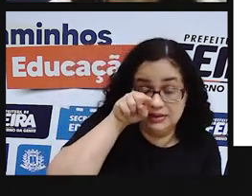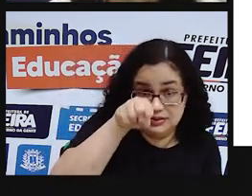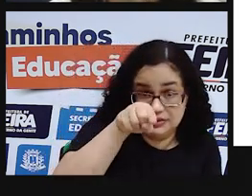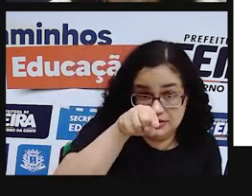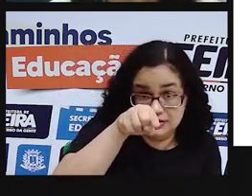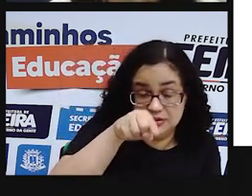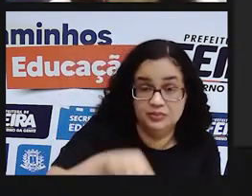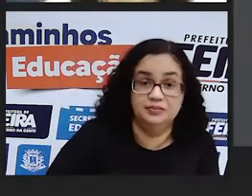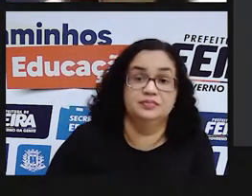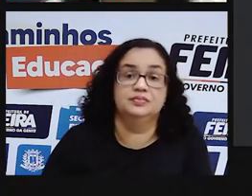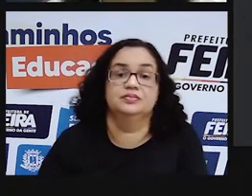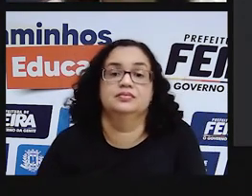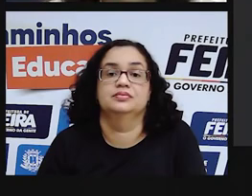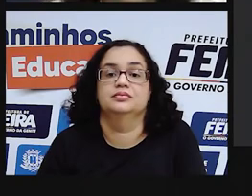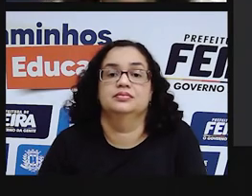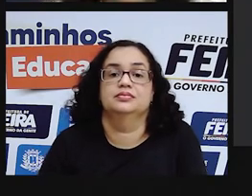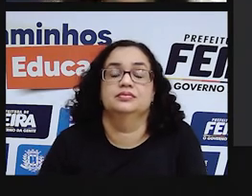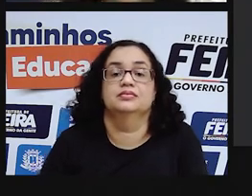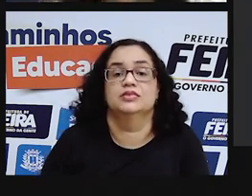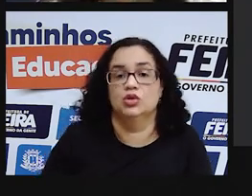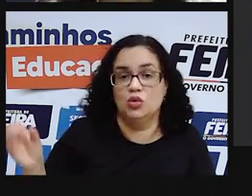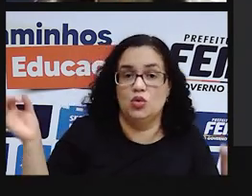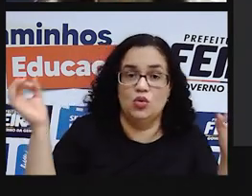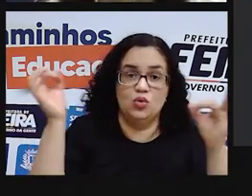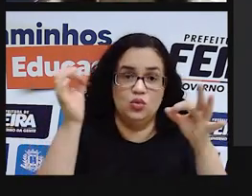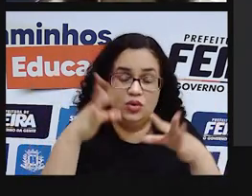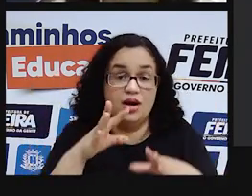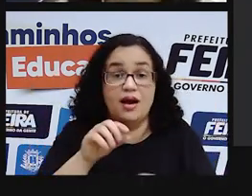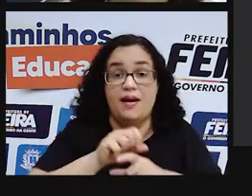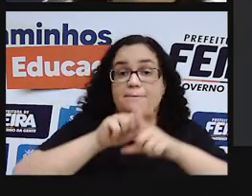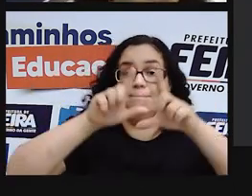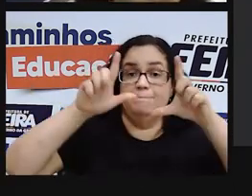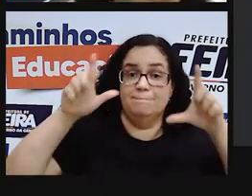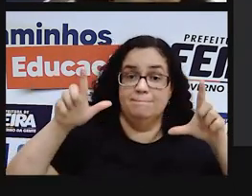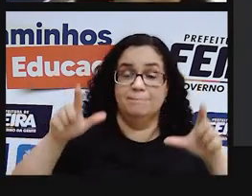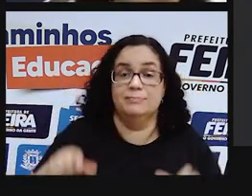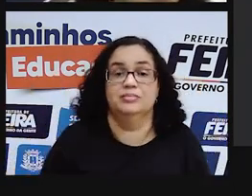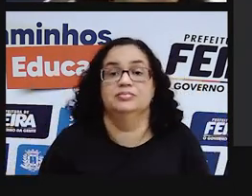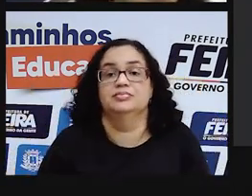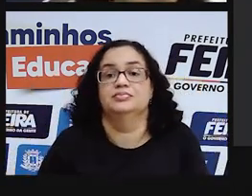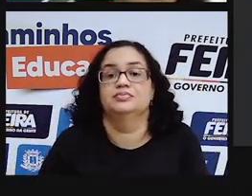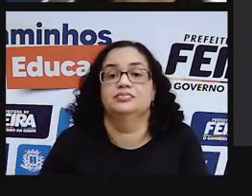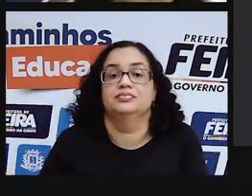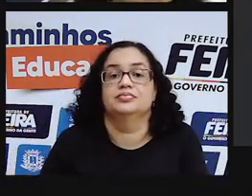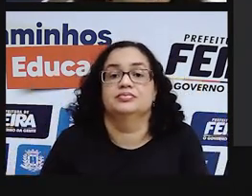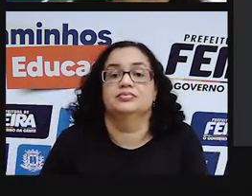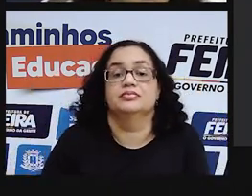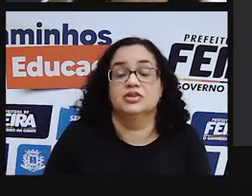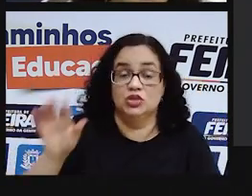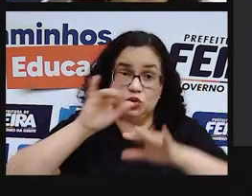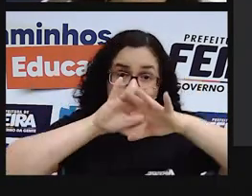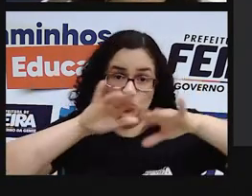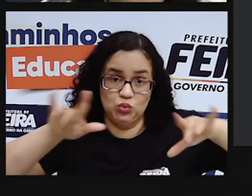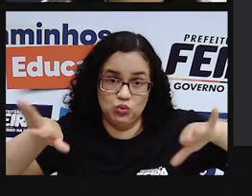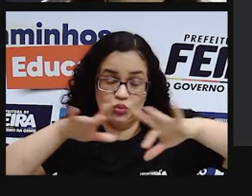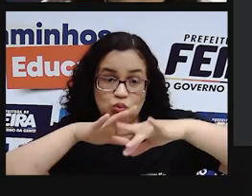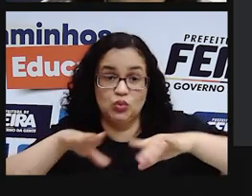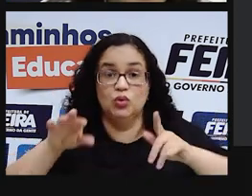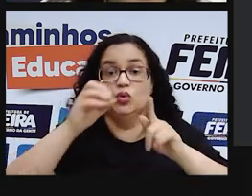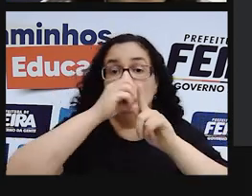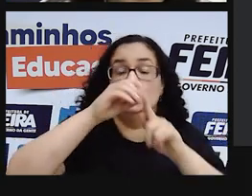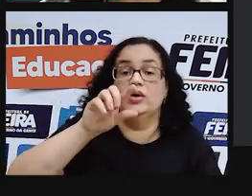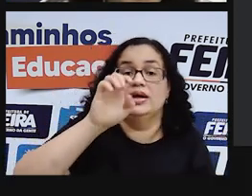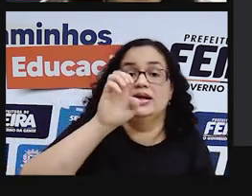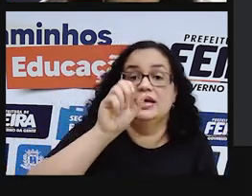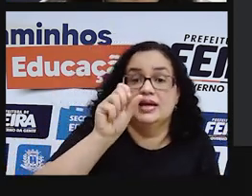aqui ó e pronto assim que a gente abre a guia não é e digita aí o Google